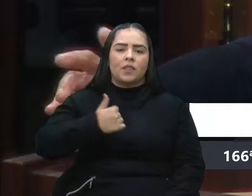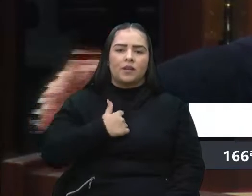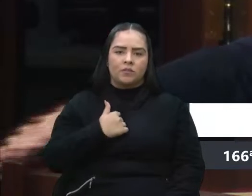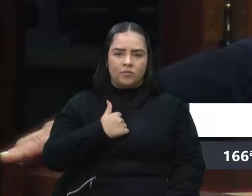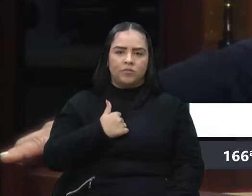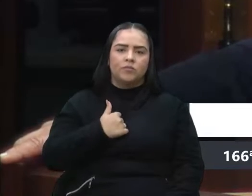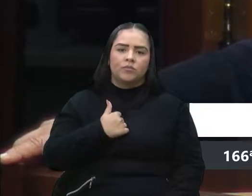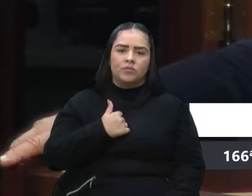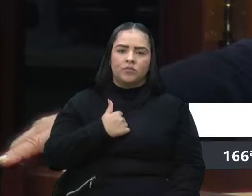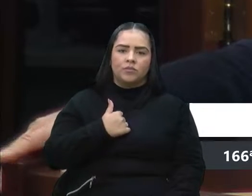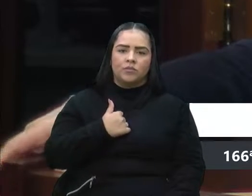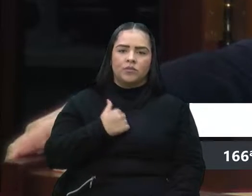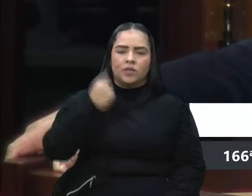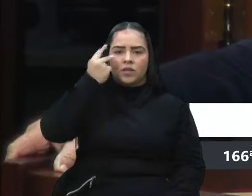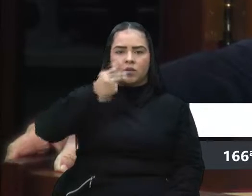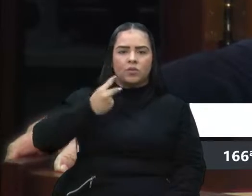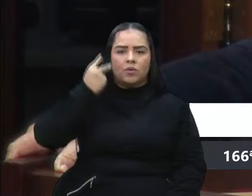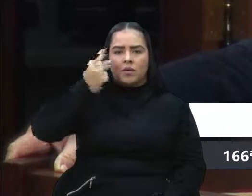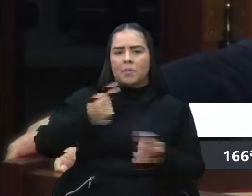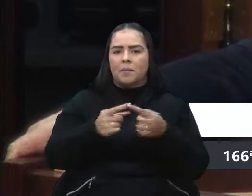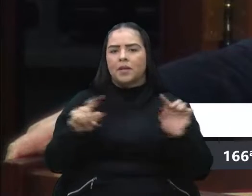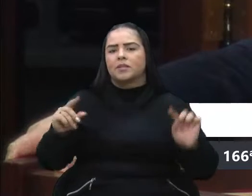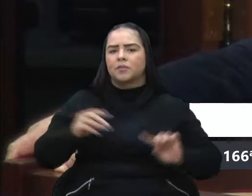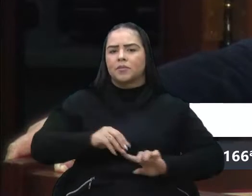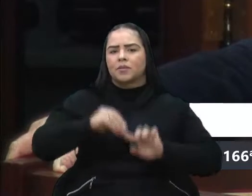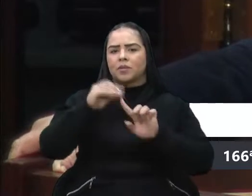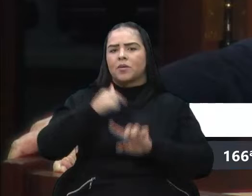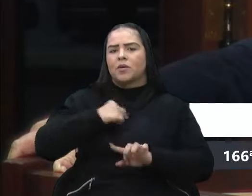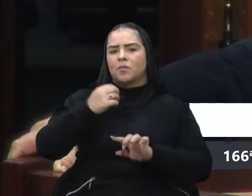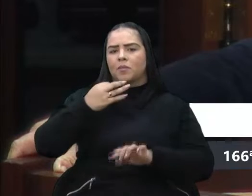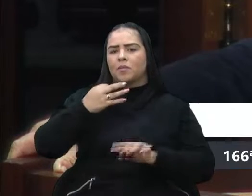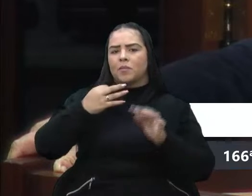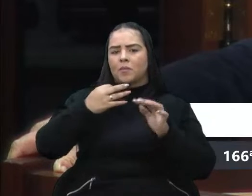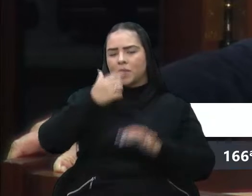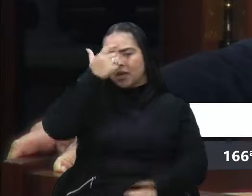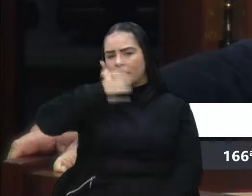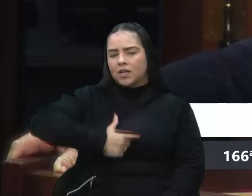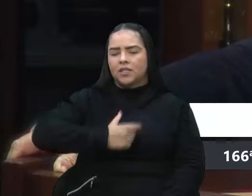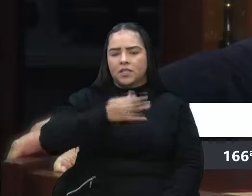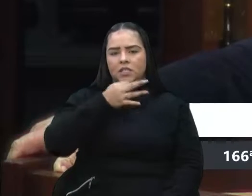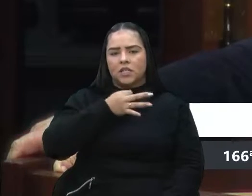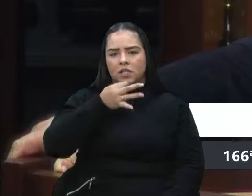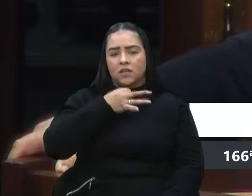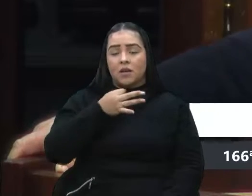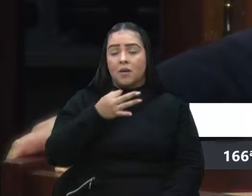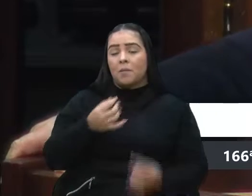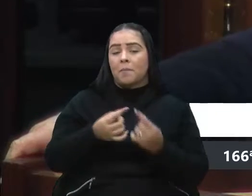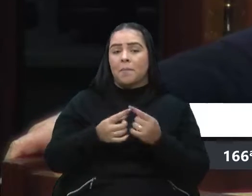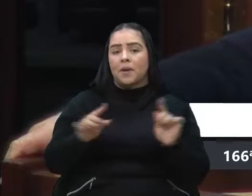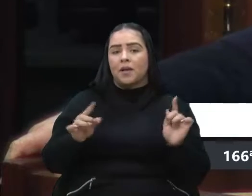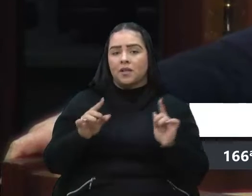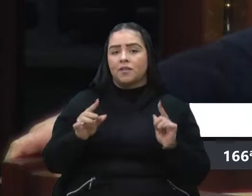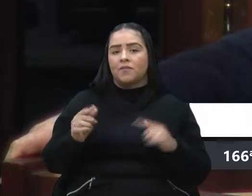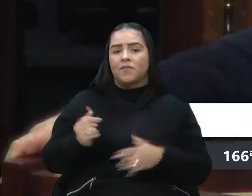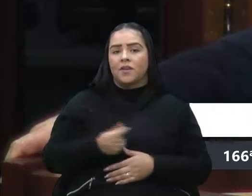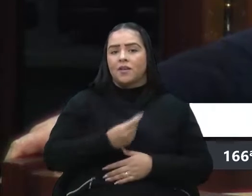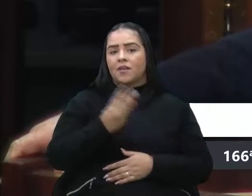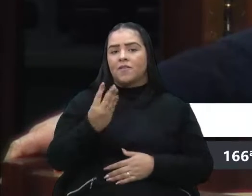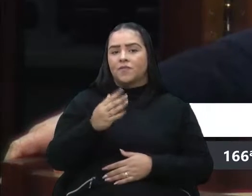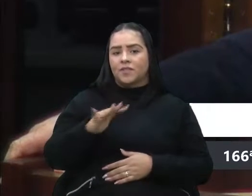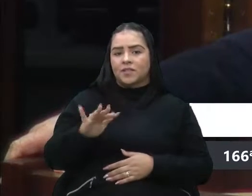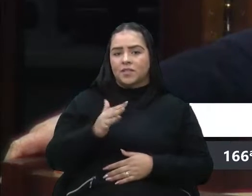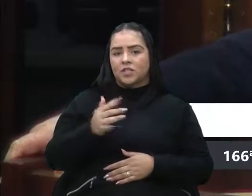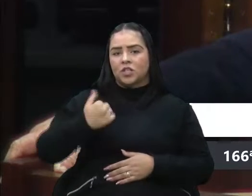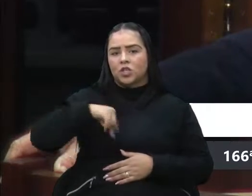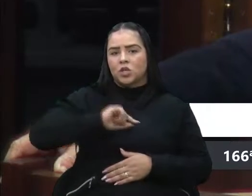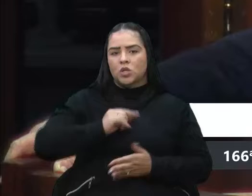mas principalmente como caxiense. E muitas vezes, colegas, se a gente começa a olhar